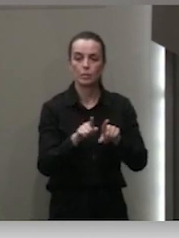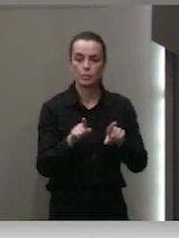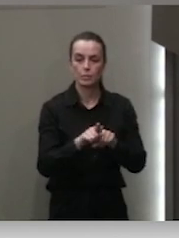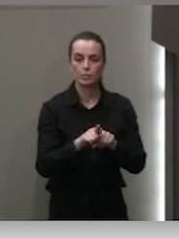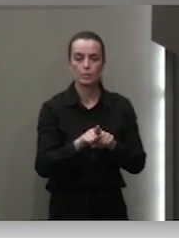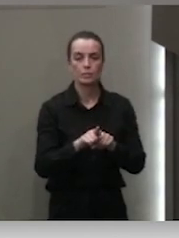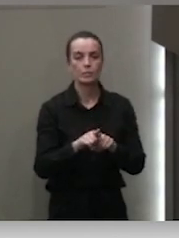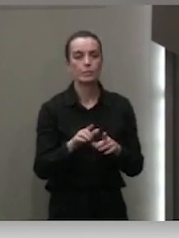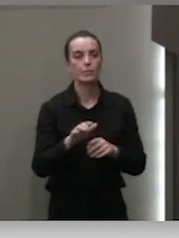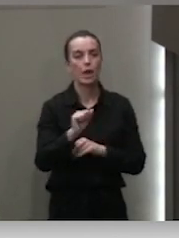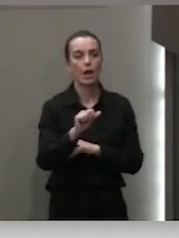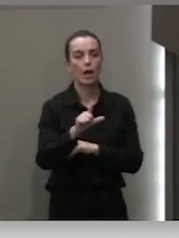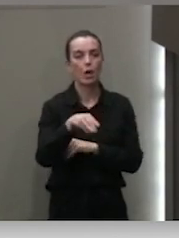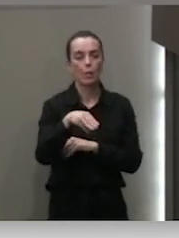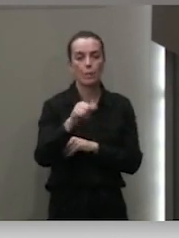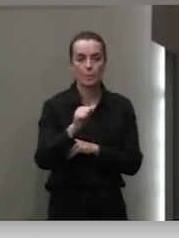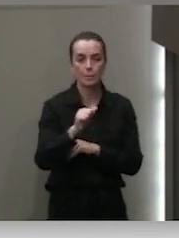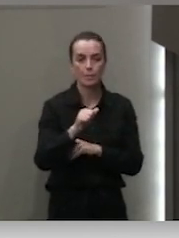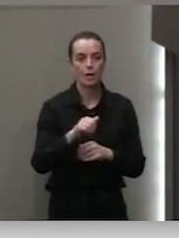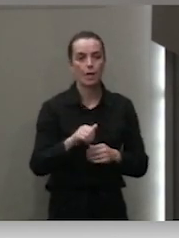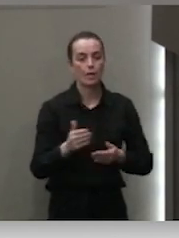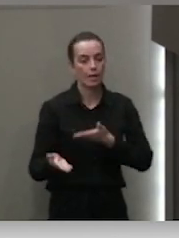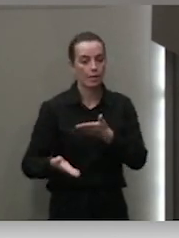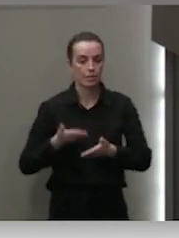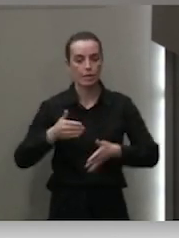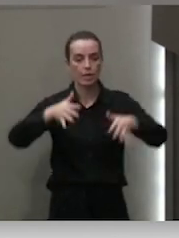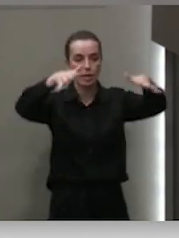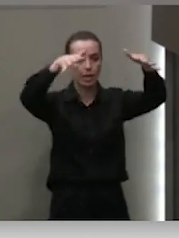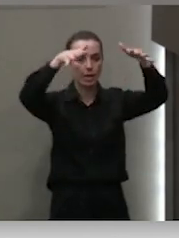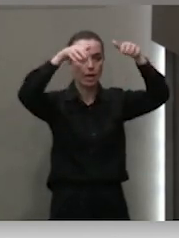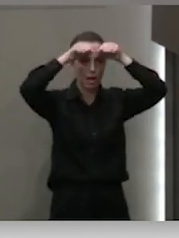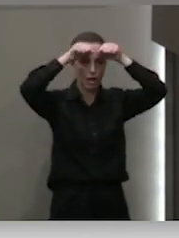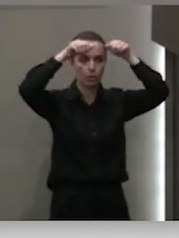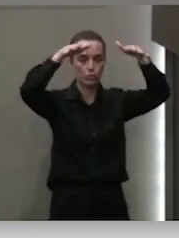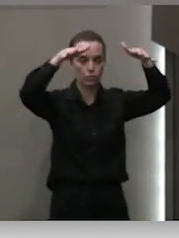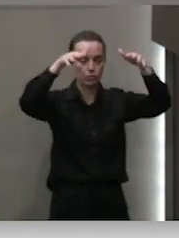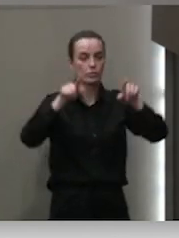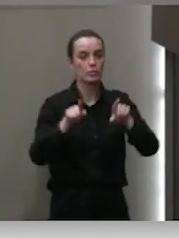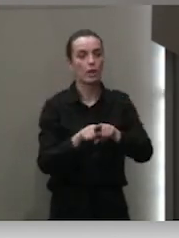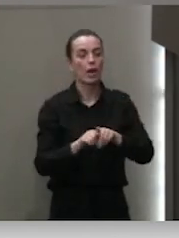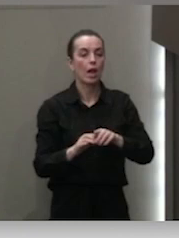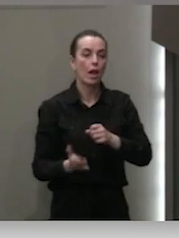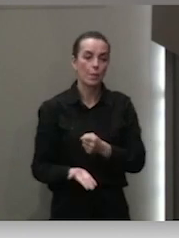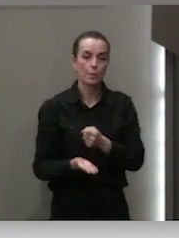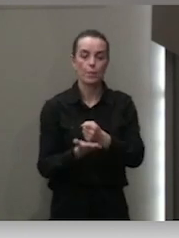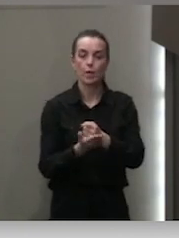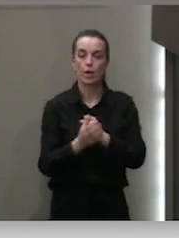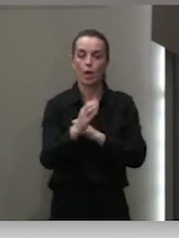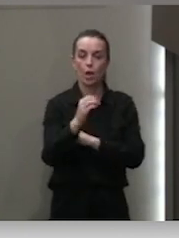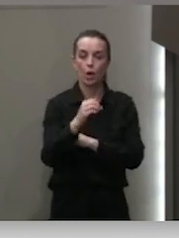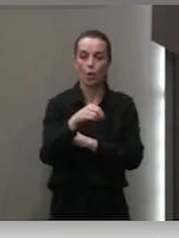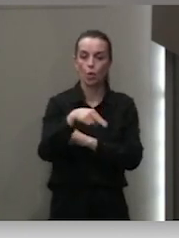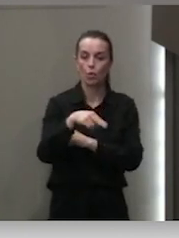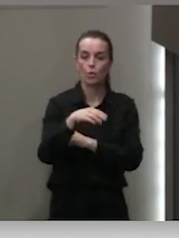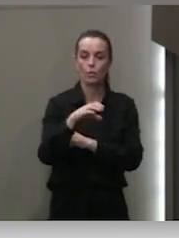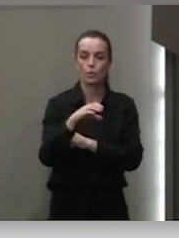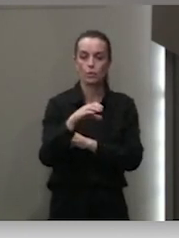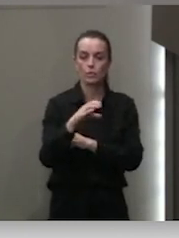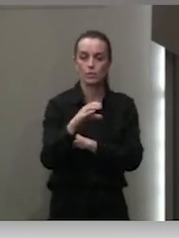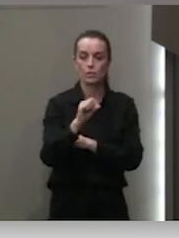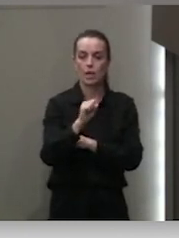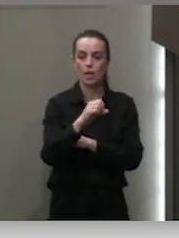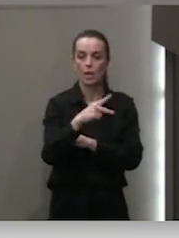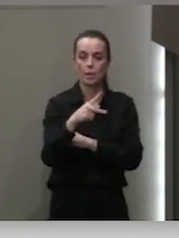os autistas também no ano passado apoiamos o conpro e mandamos recursos pro hospital